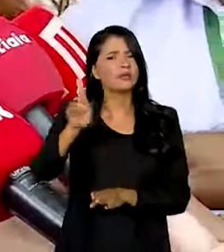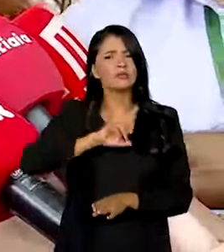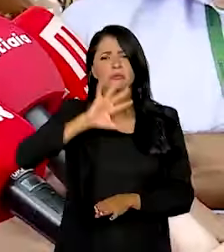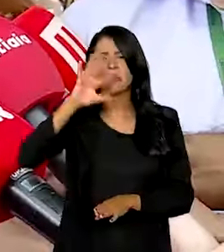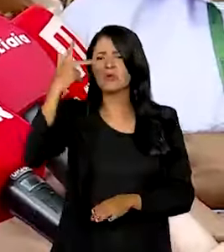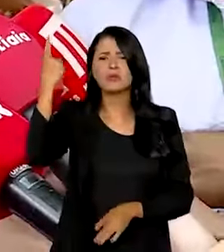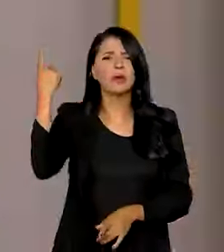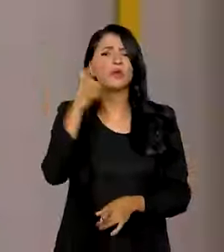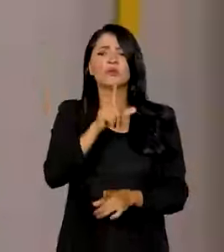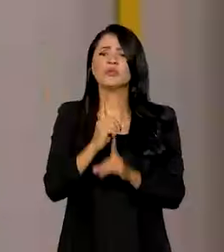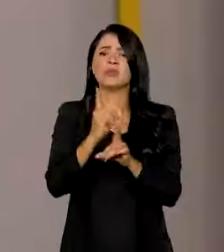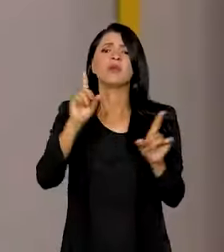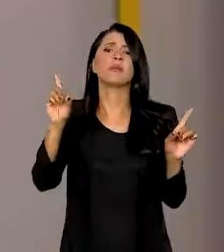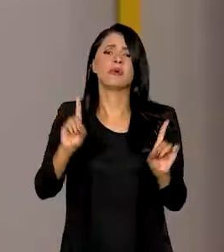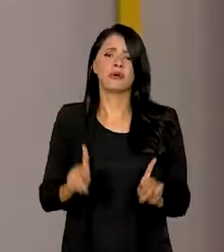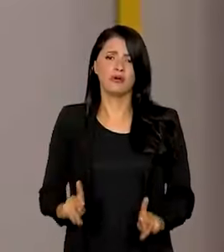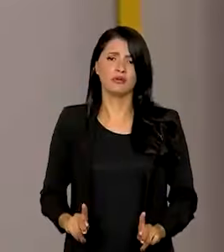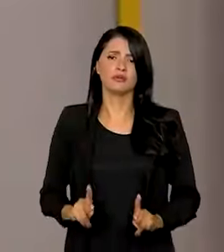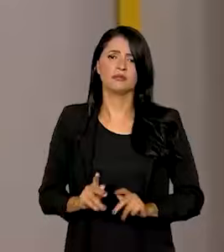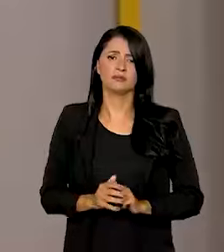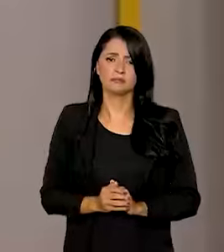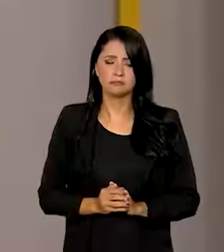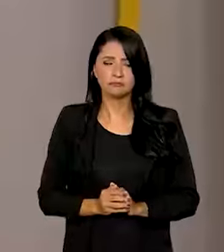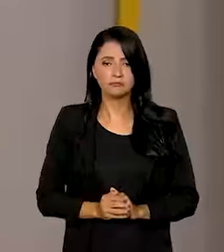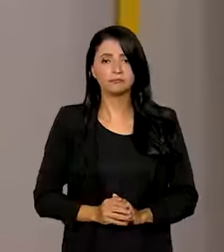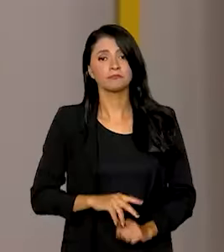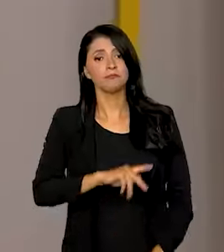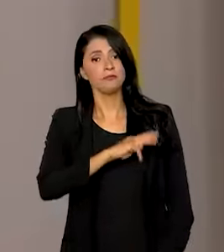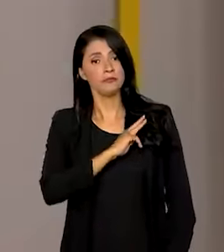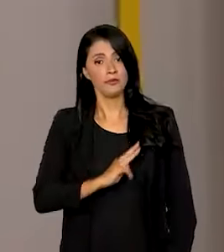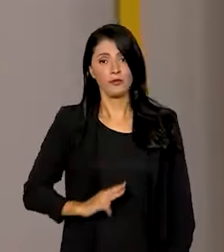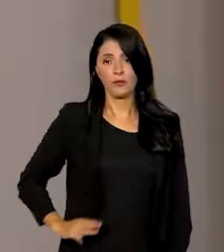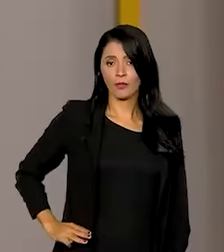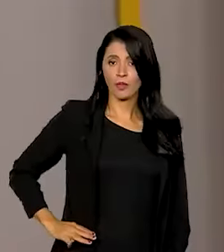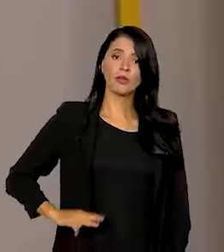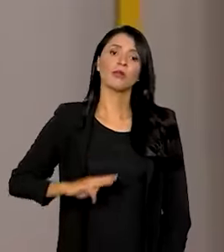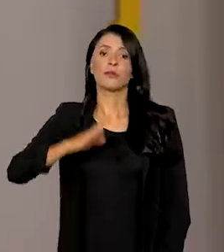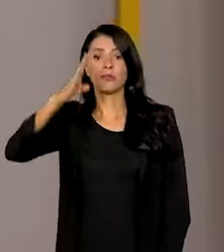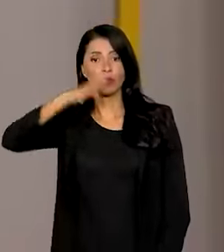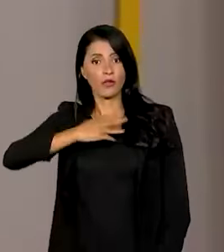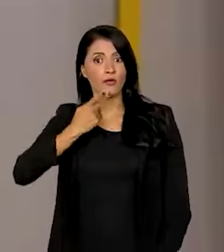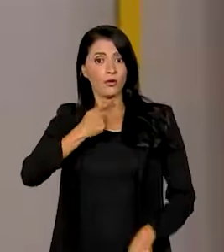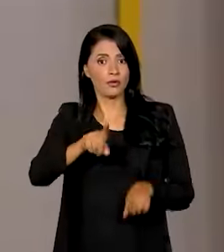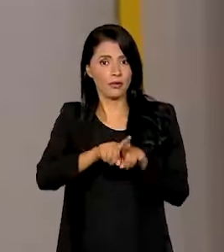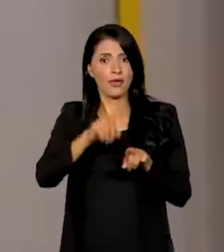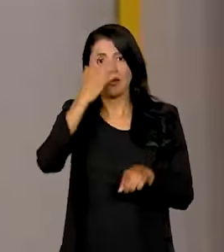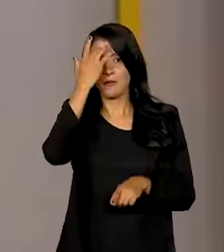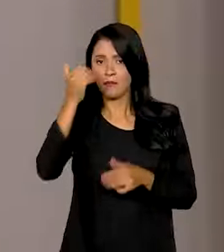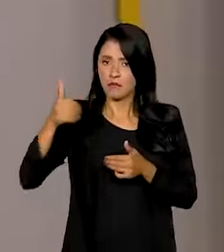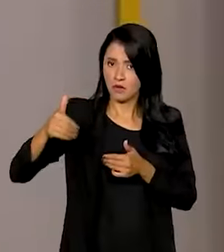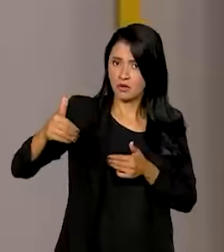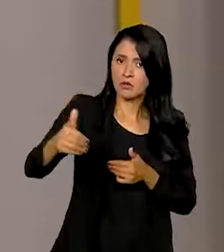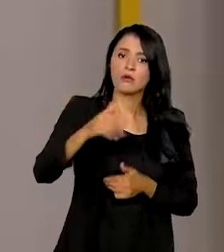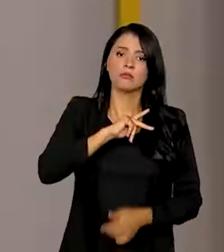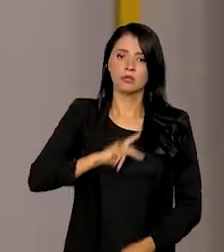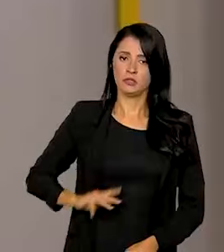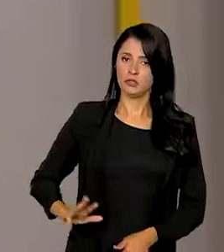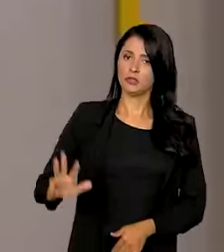imediata para a paz. E o ministro Paulo Pimenta disse ainda que a partir de amanhã, o presidente